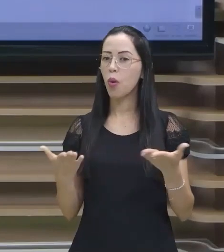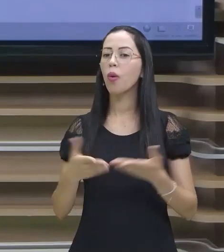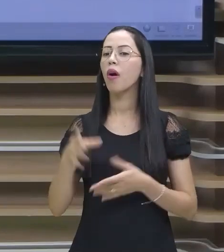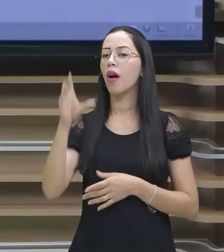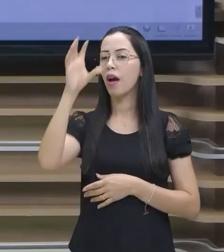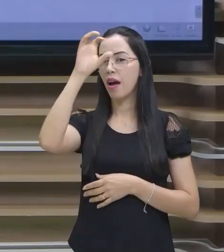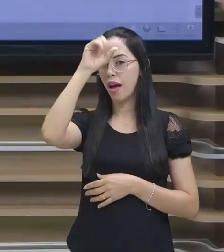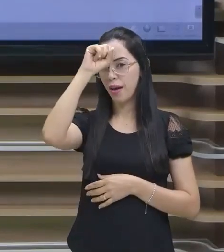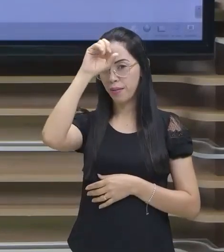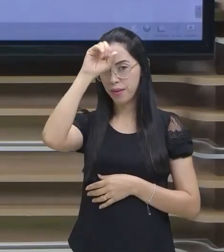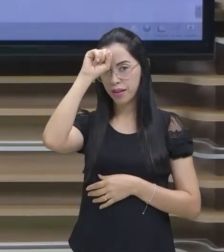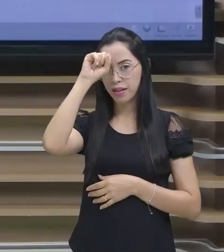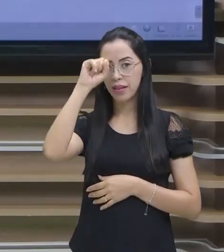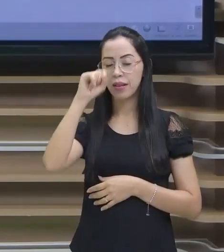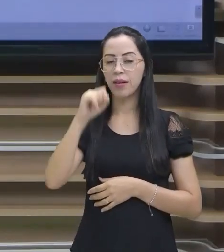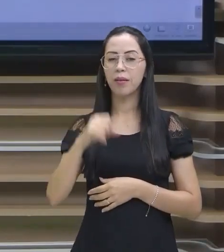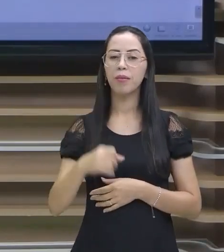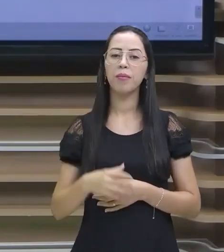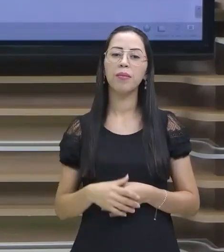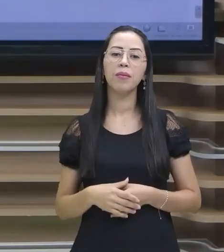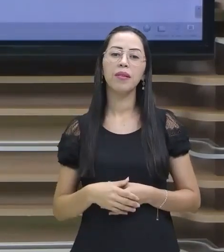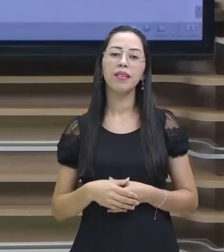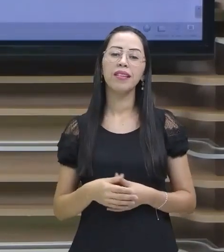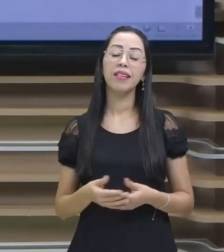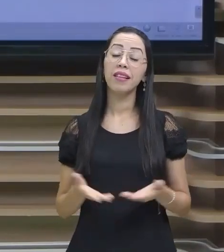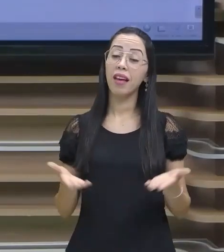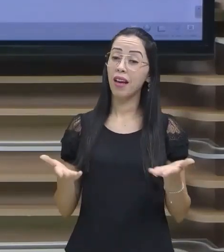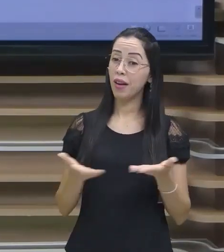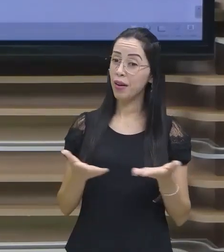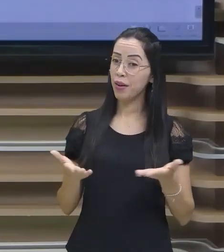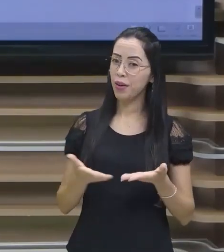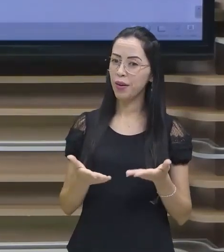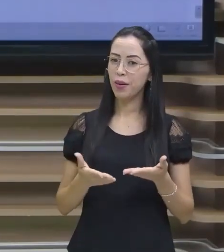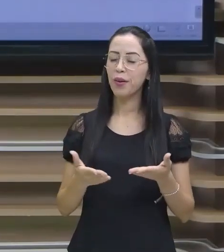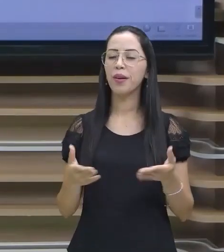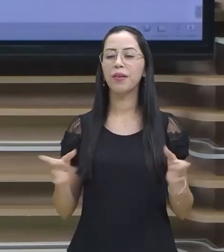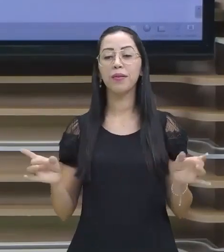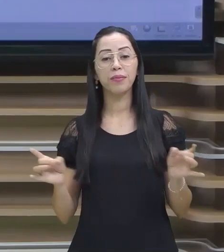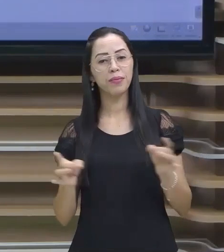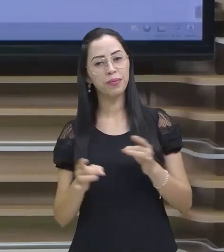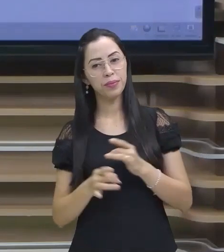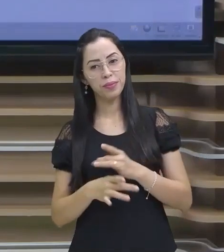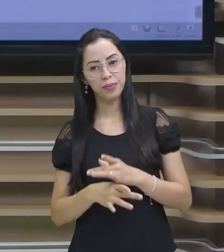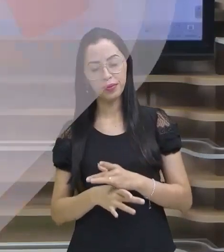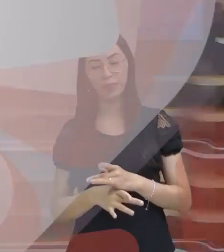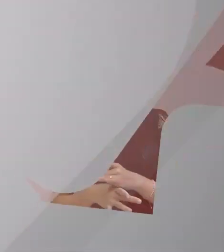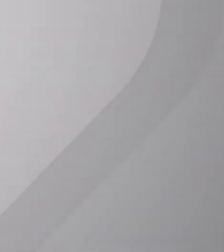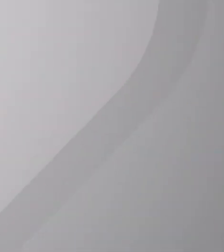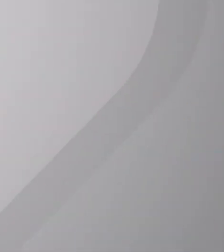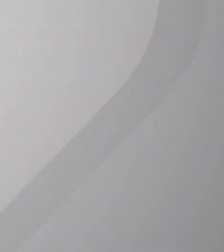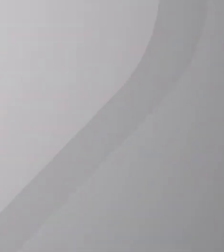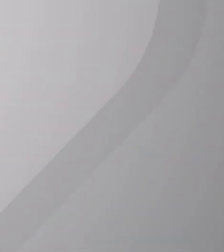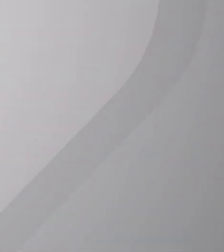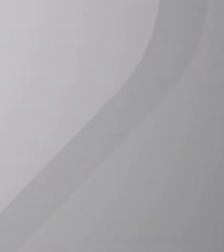E vamos então, infelizmente, para o final da nossa aula de hoje.